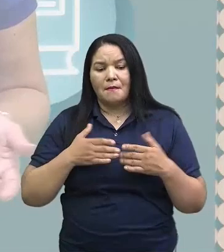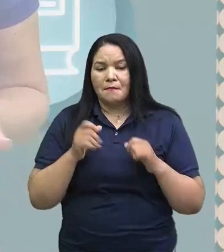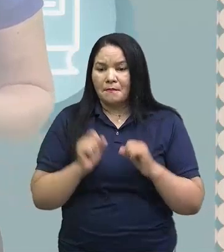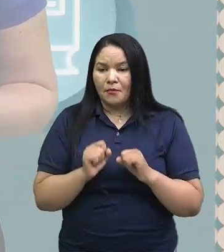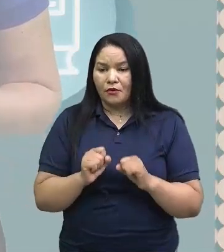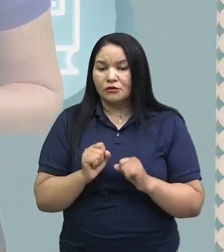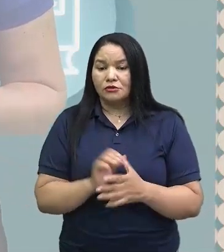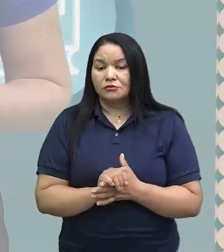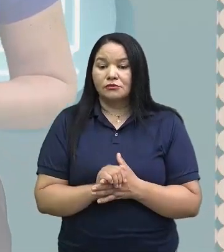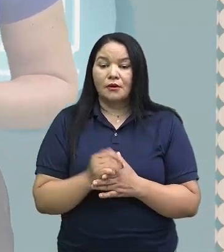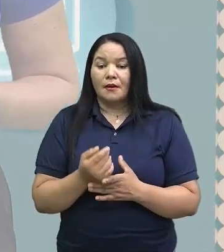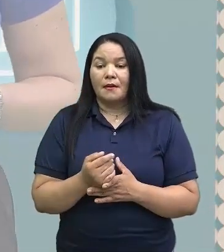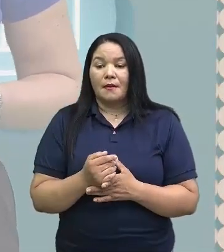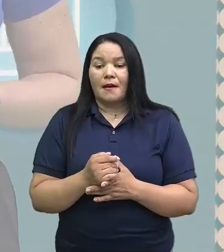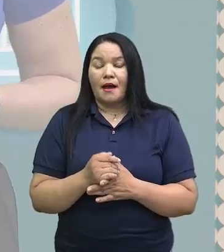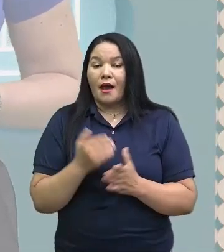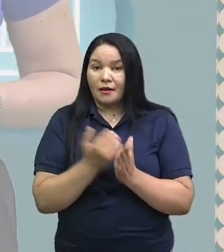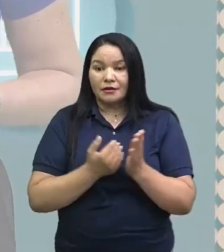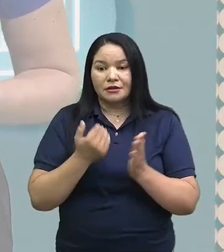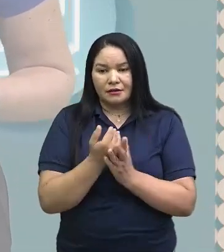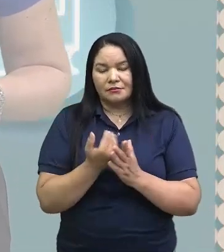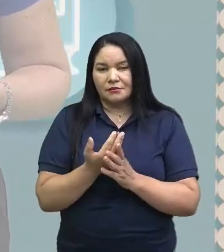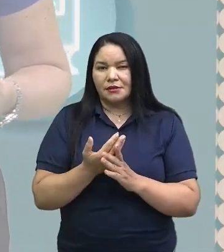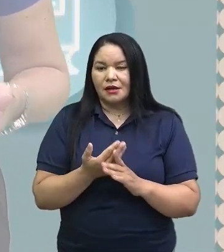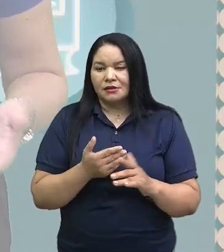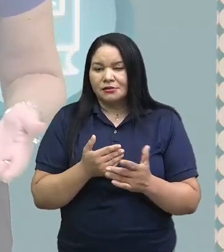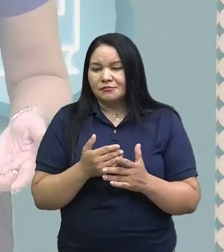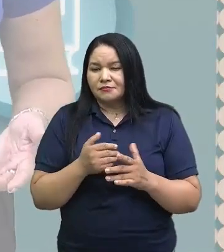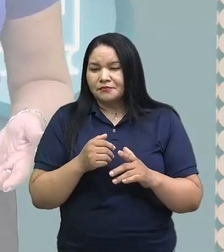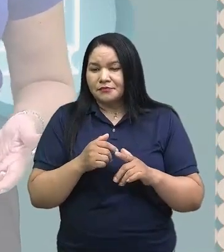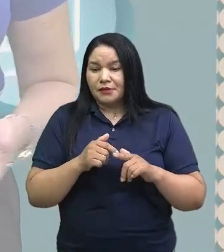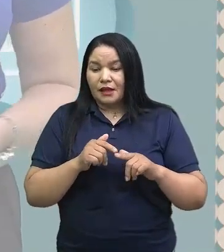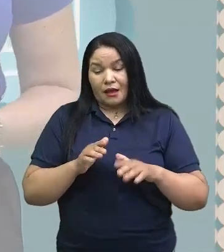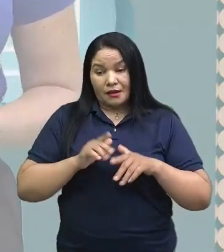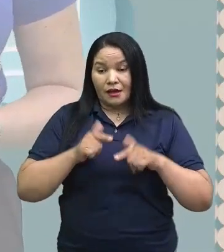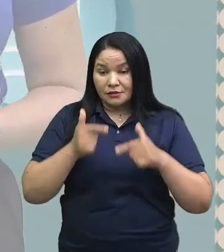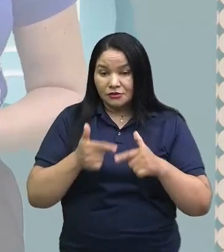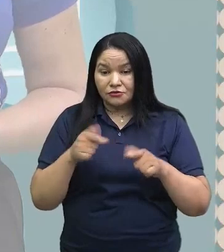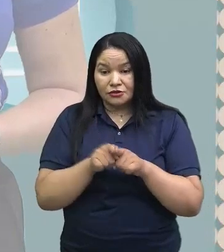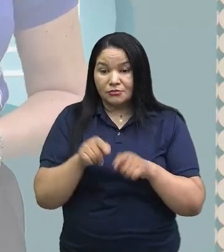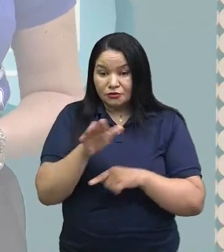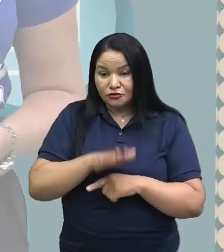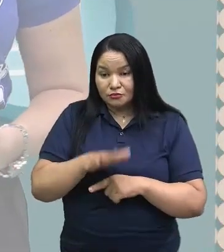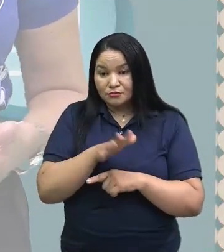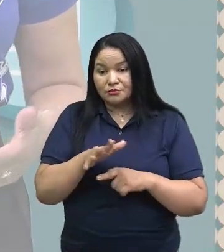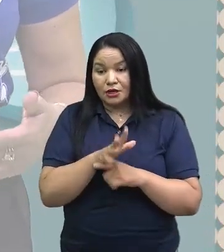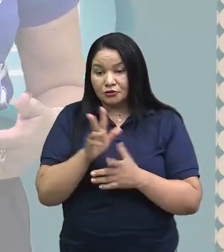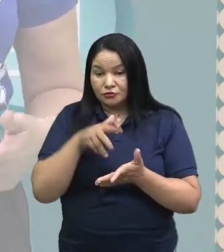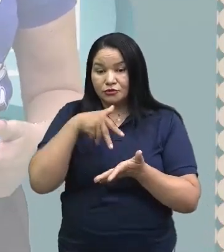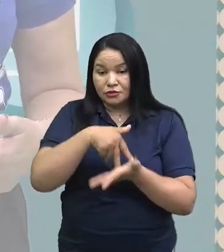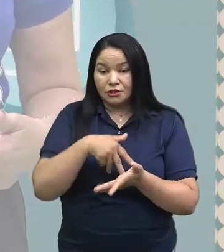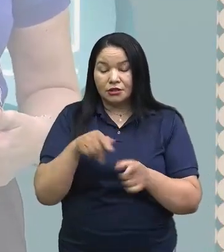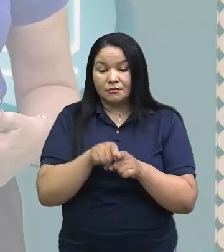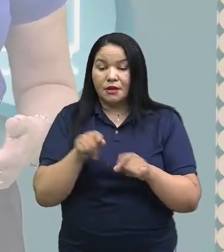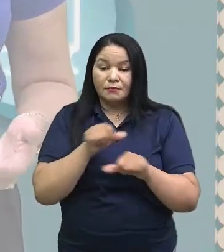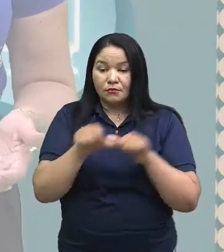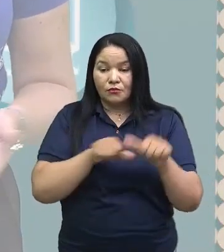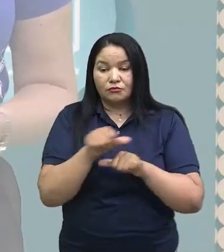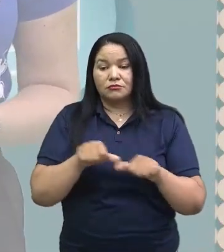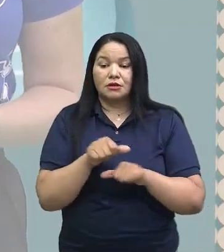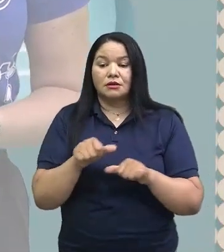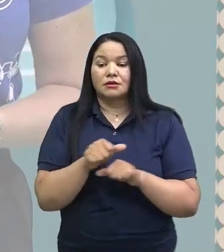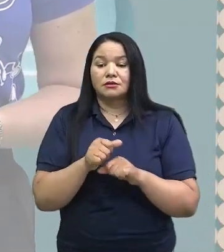se tornar mais do que apenas atividades físicas, tornando-se espaço de resistência e transformação